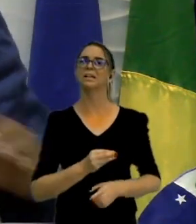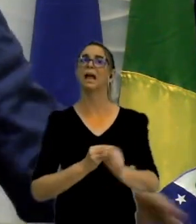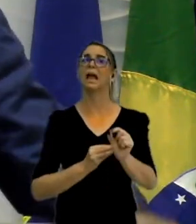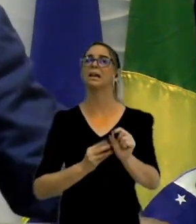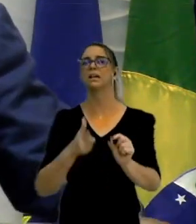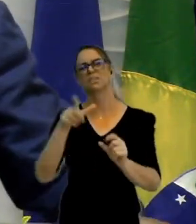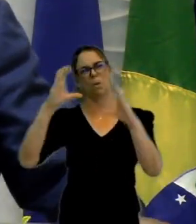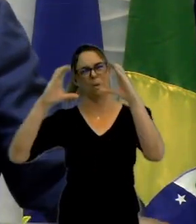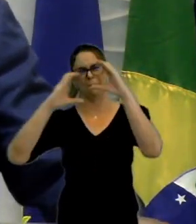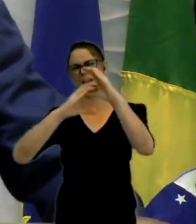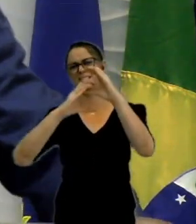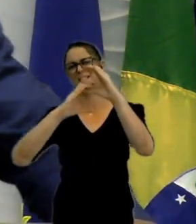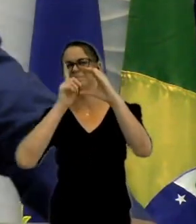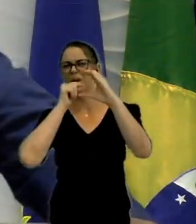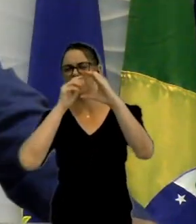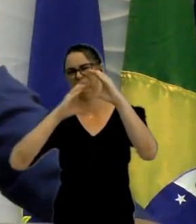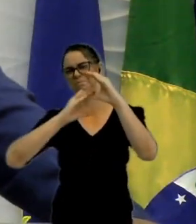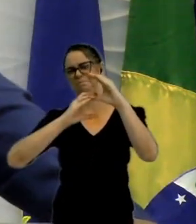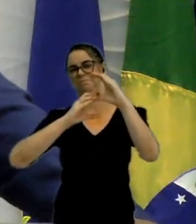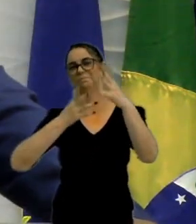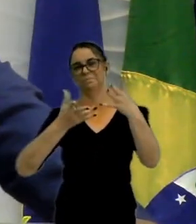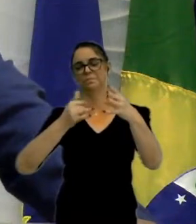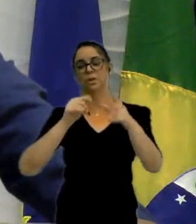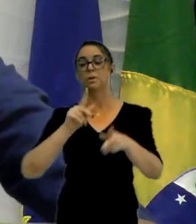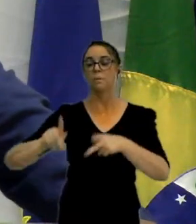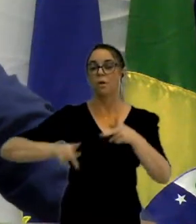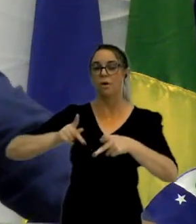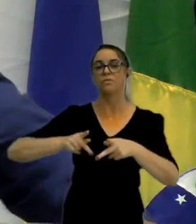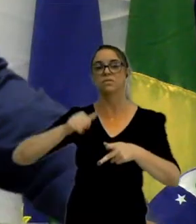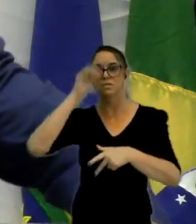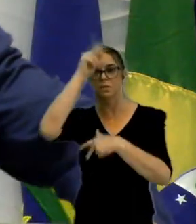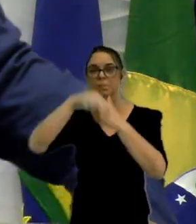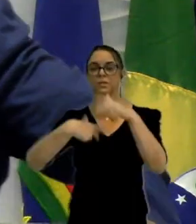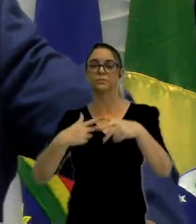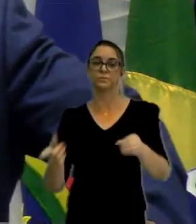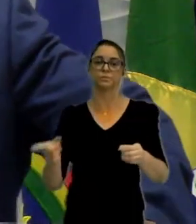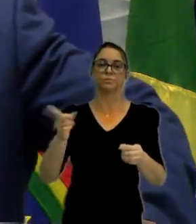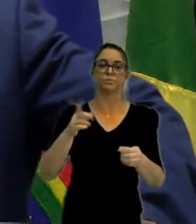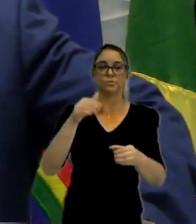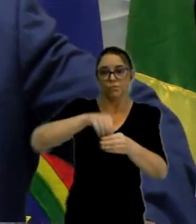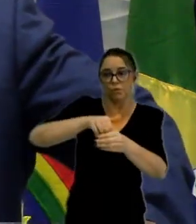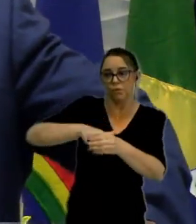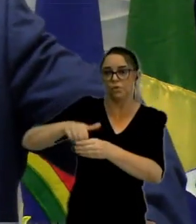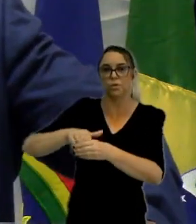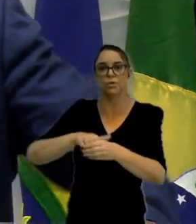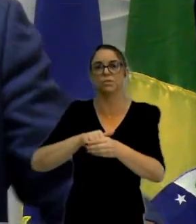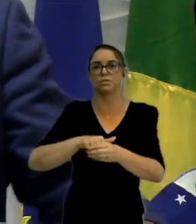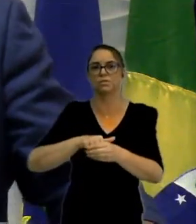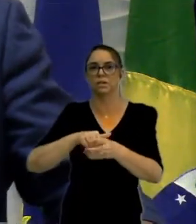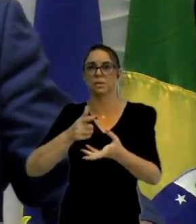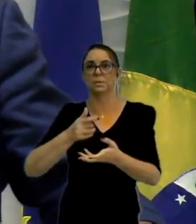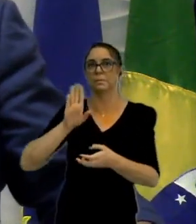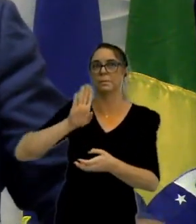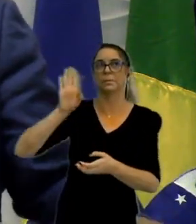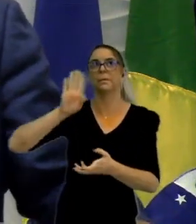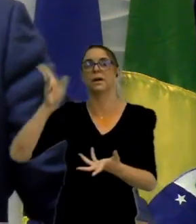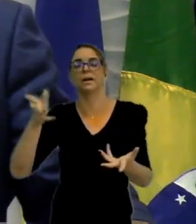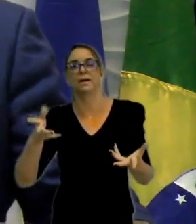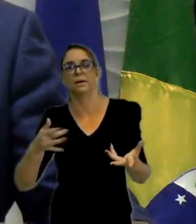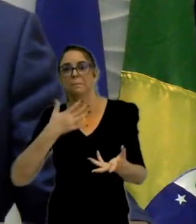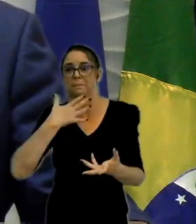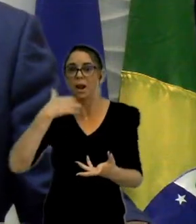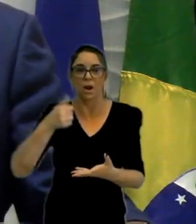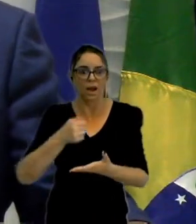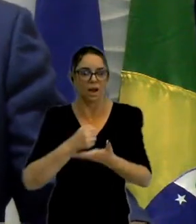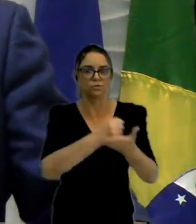O povo de São Bento do Una votou numa representante para que viesse melhorar a vida